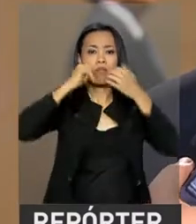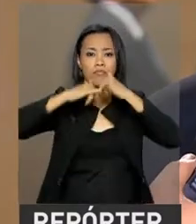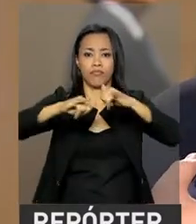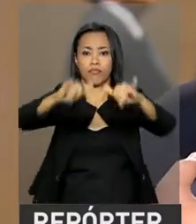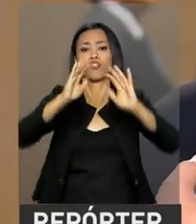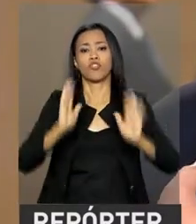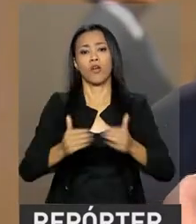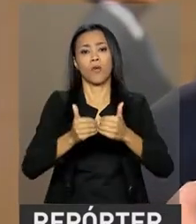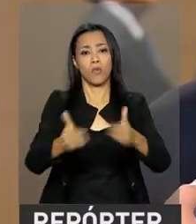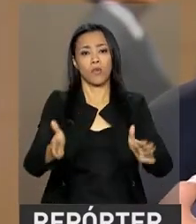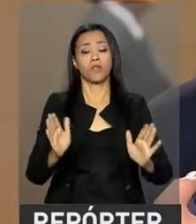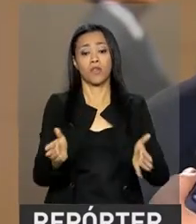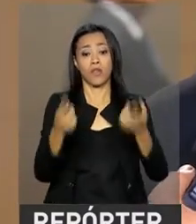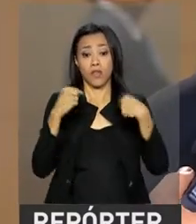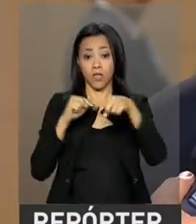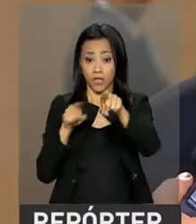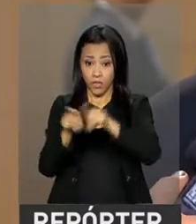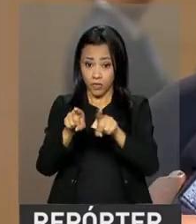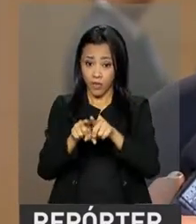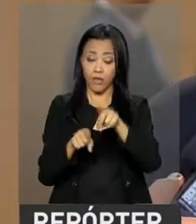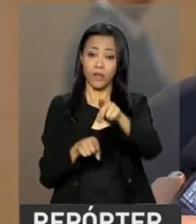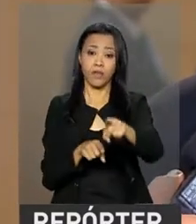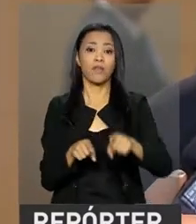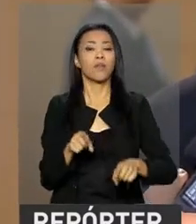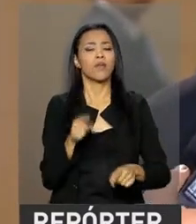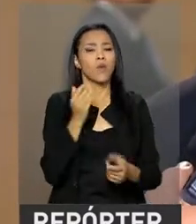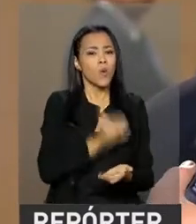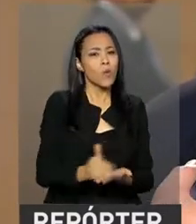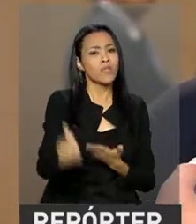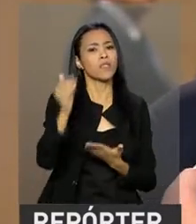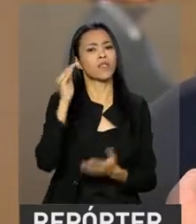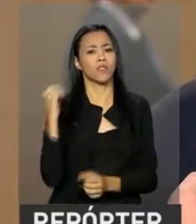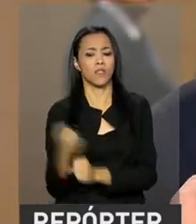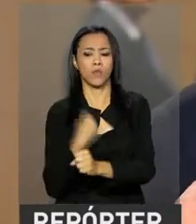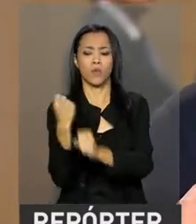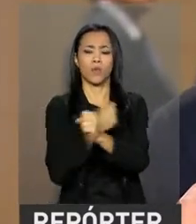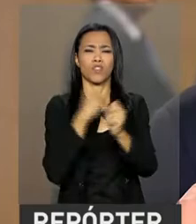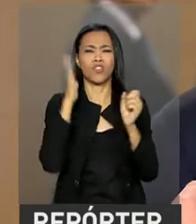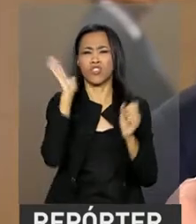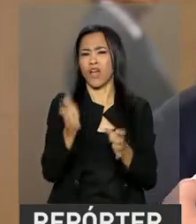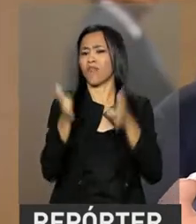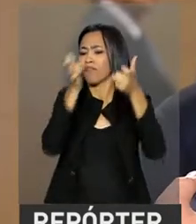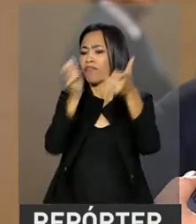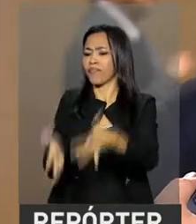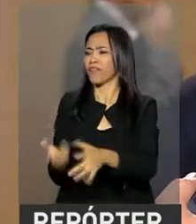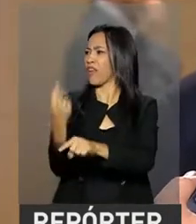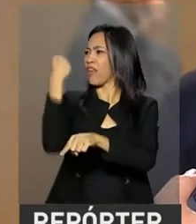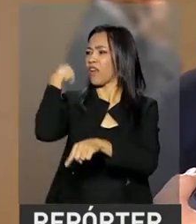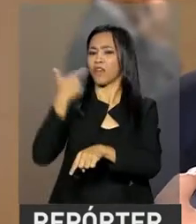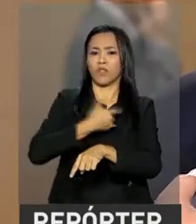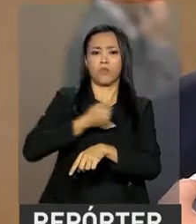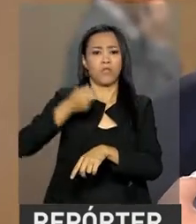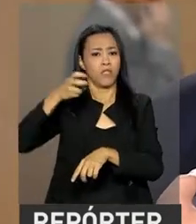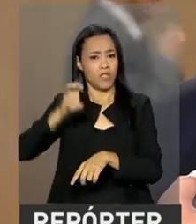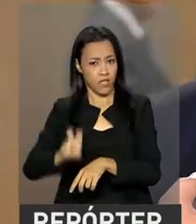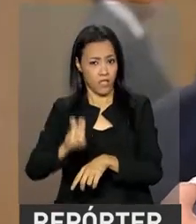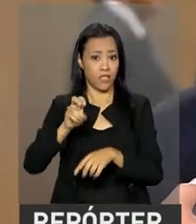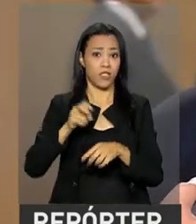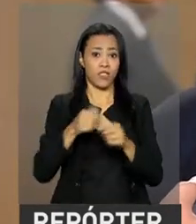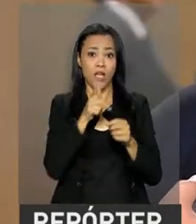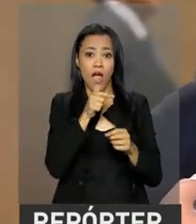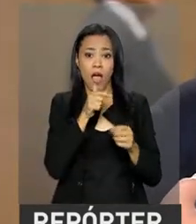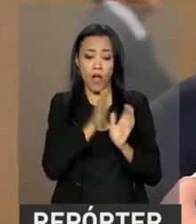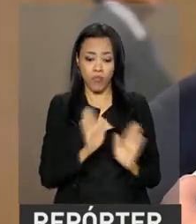tratativas para o início das obras que estão paralisadas desde 2015 de barragens também de contenção de enchentes que são